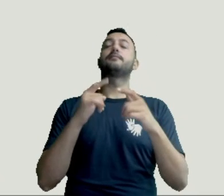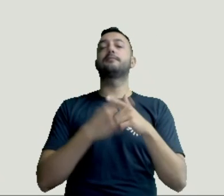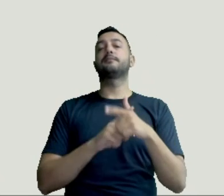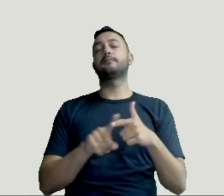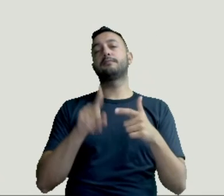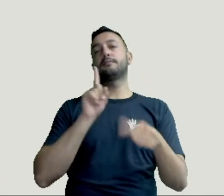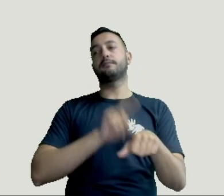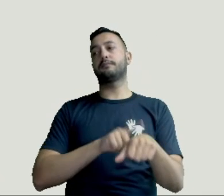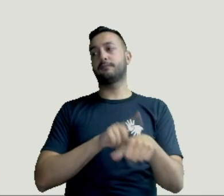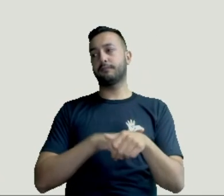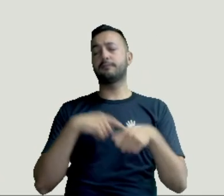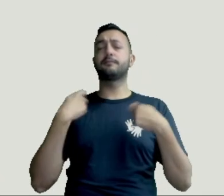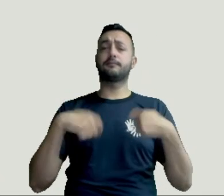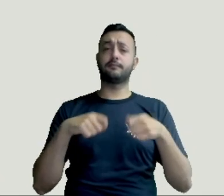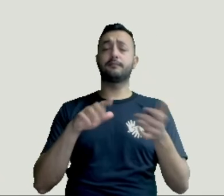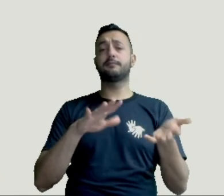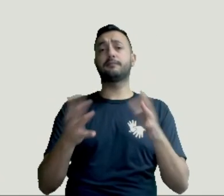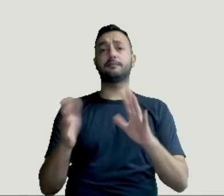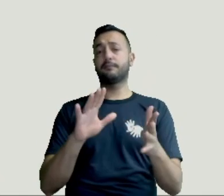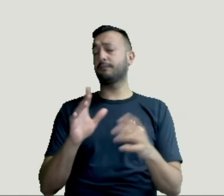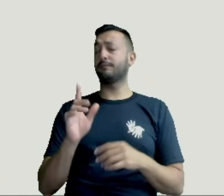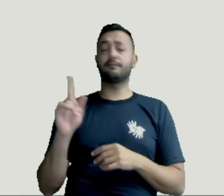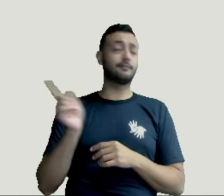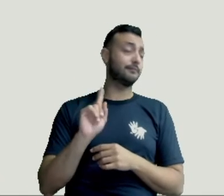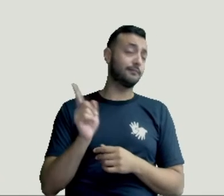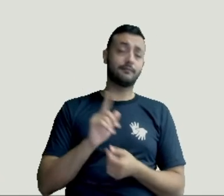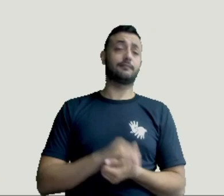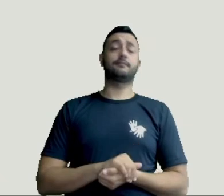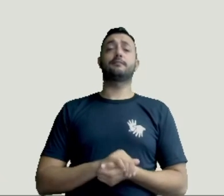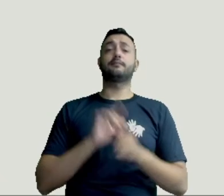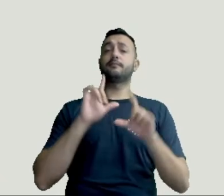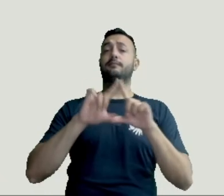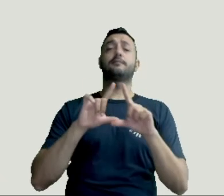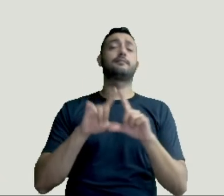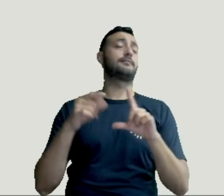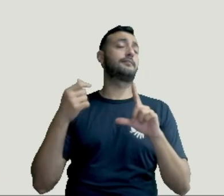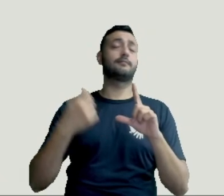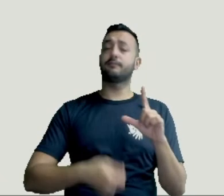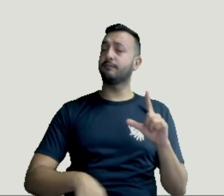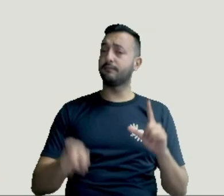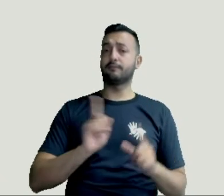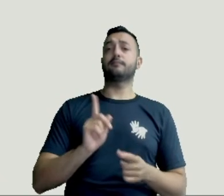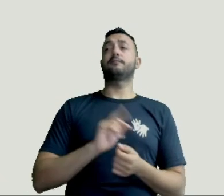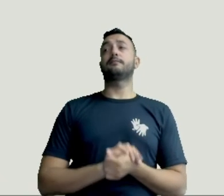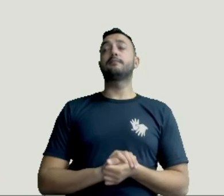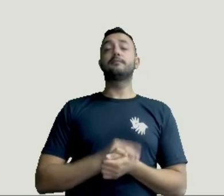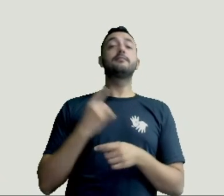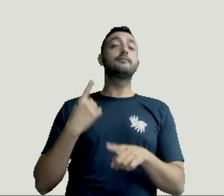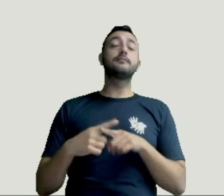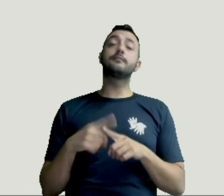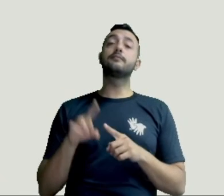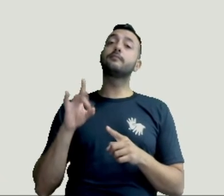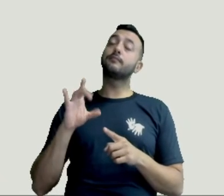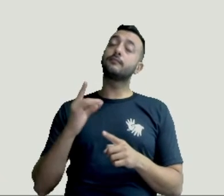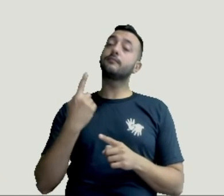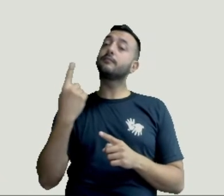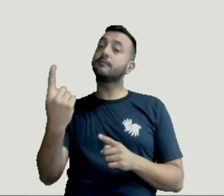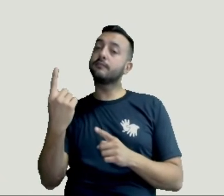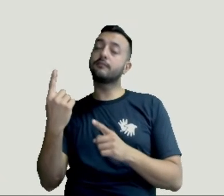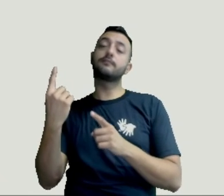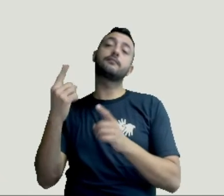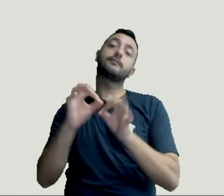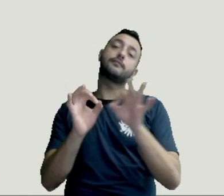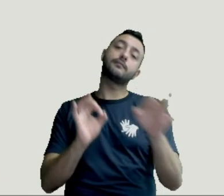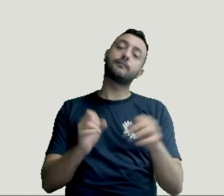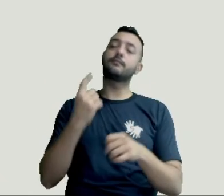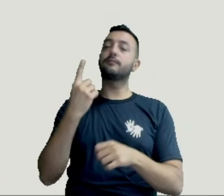Professor, mas tem que fazer a variação? Não, menino. Por que não? Porque só me dá um dado, só me dá uma distância, só me dá um